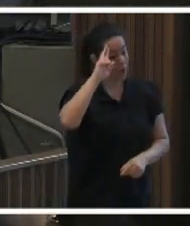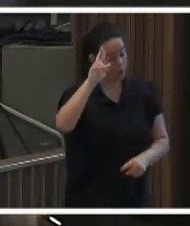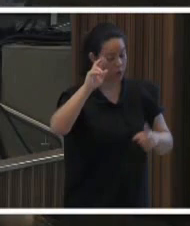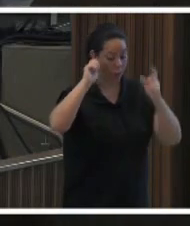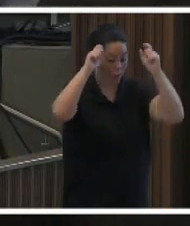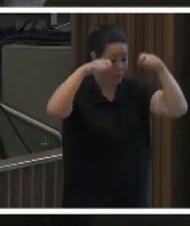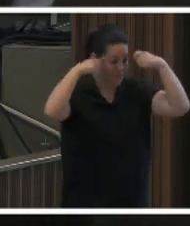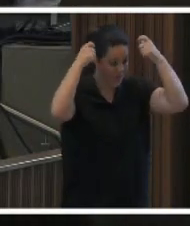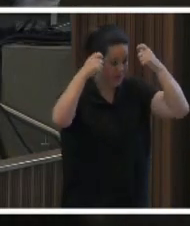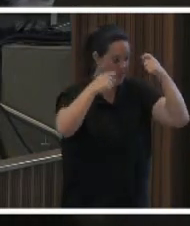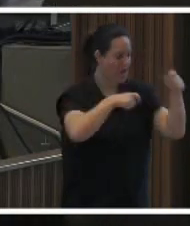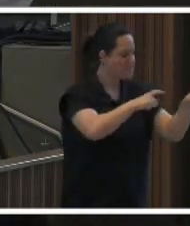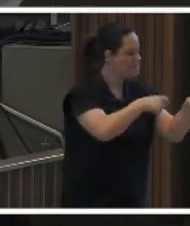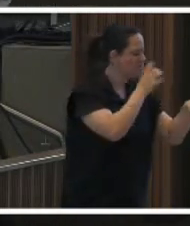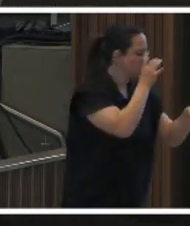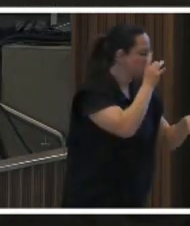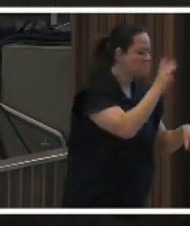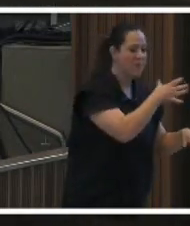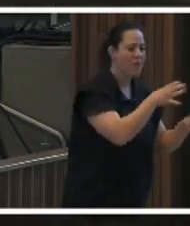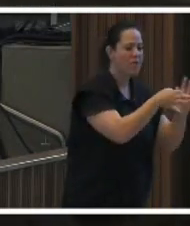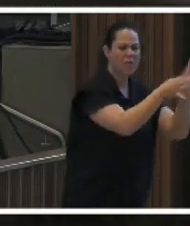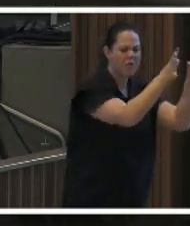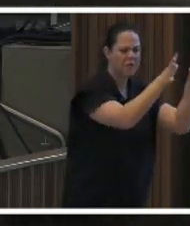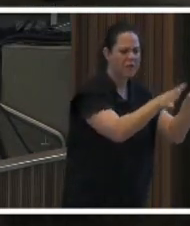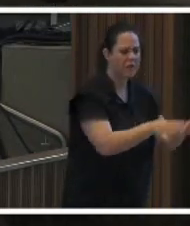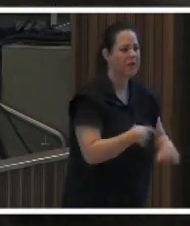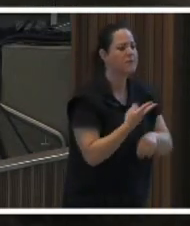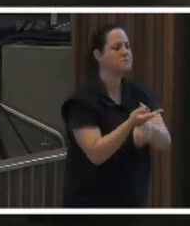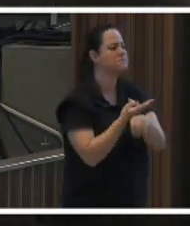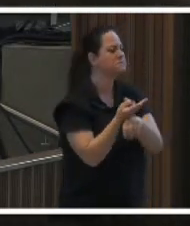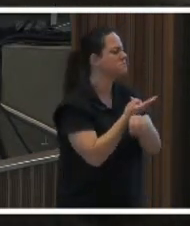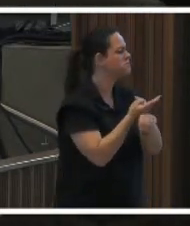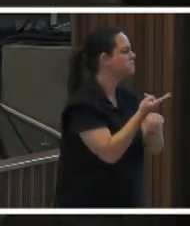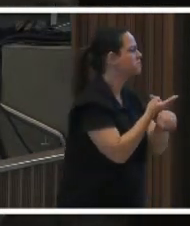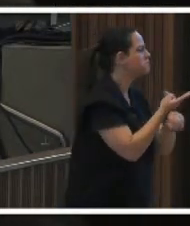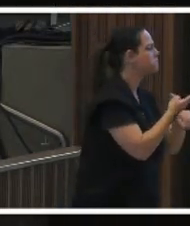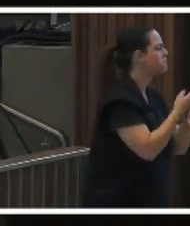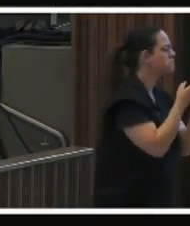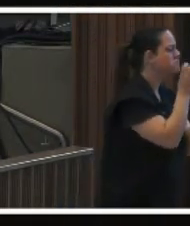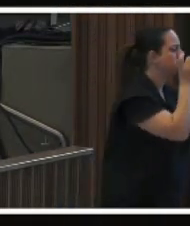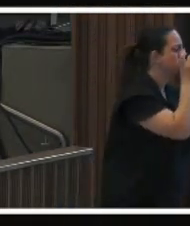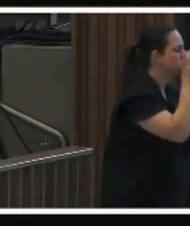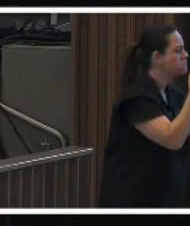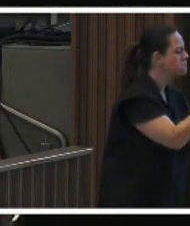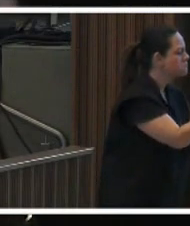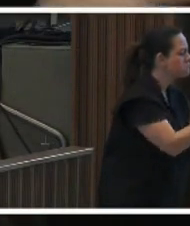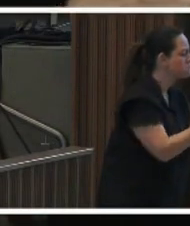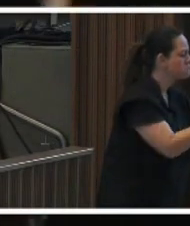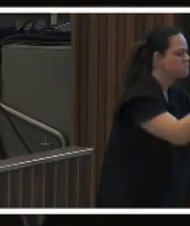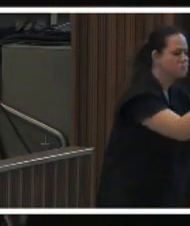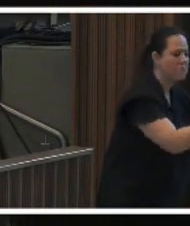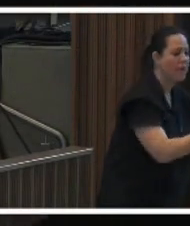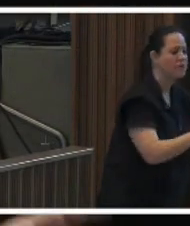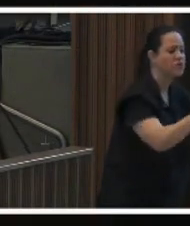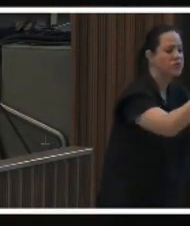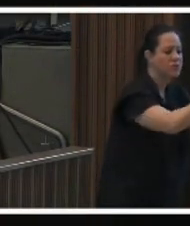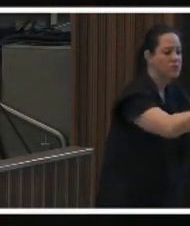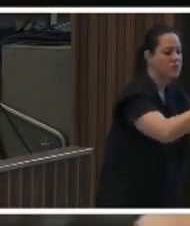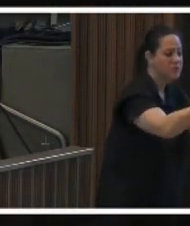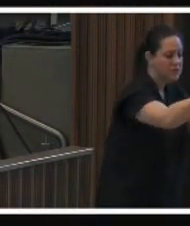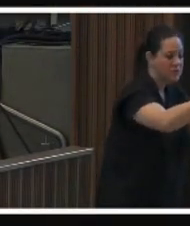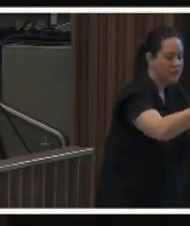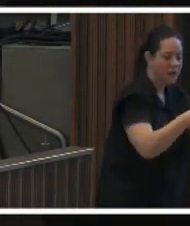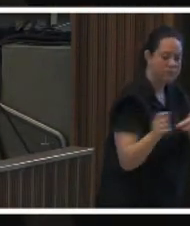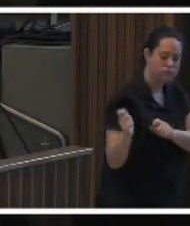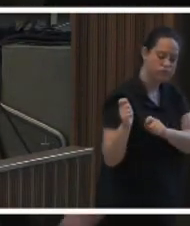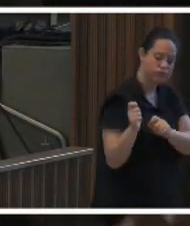comunitário. Então, eles saíam procurando os pastos, não é? E quando chegava a uma cidade, eles tinham um